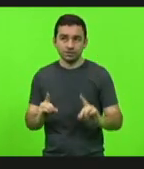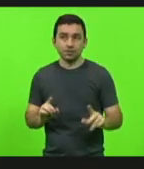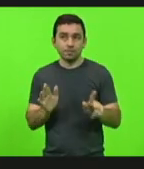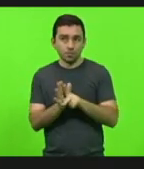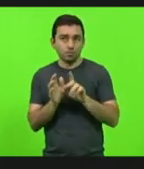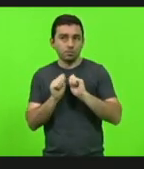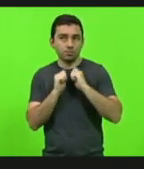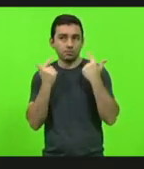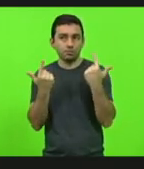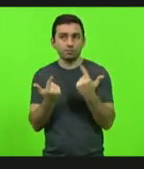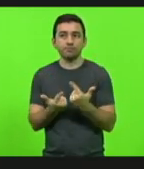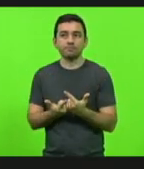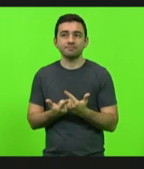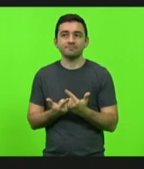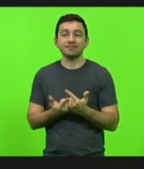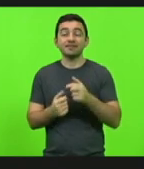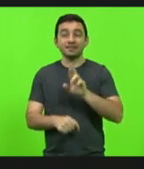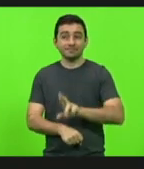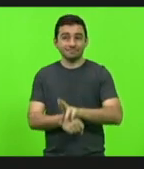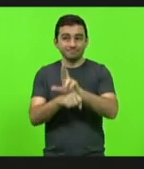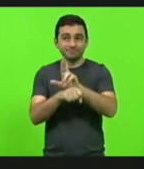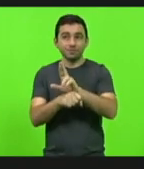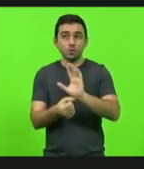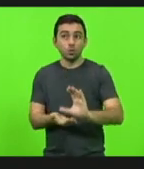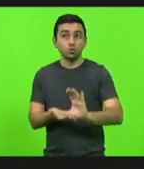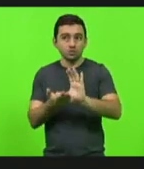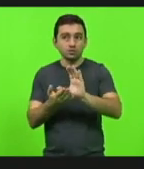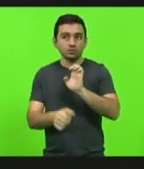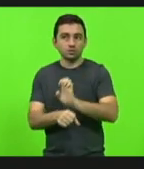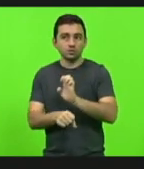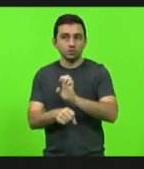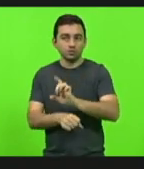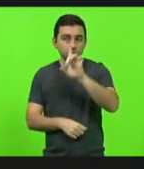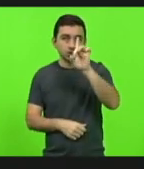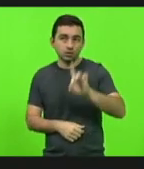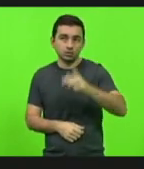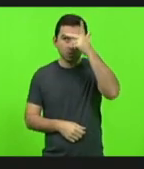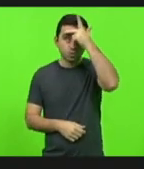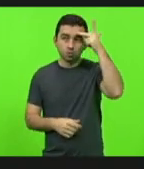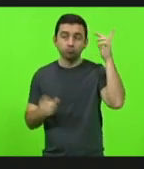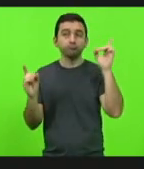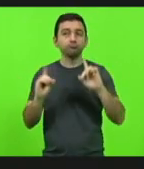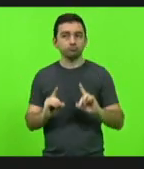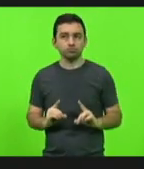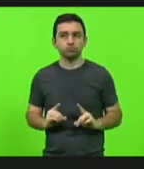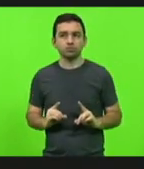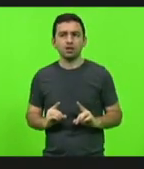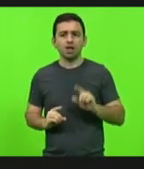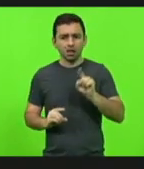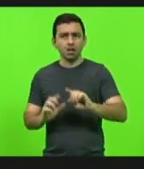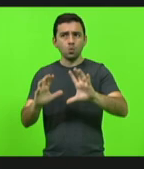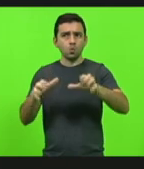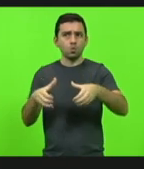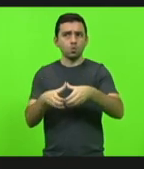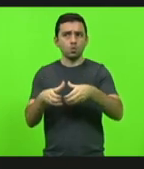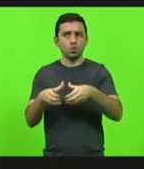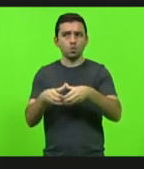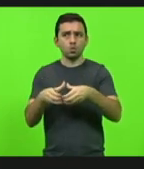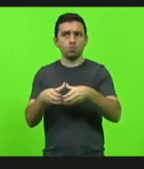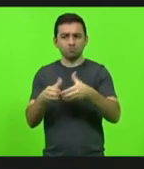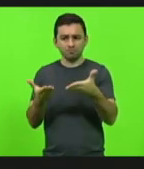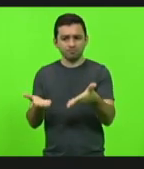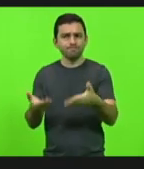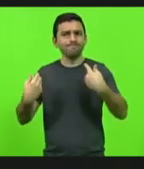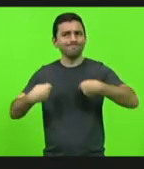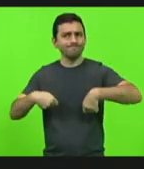Leste representando o Conselho Estadual dos direitos da pessoa com deficiência e é um órgão que deve ser